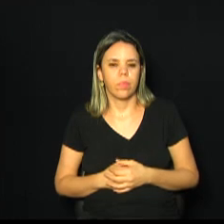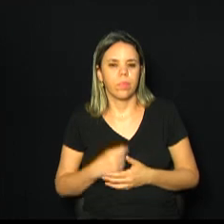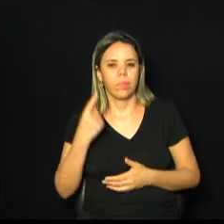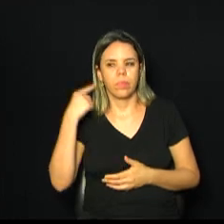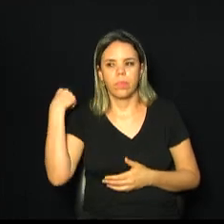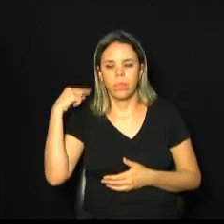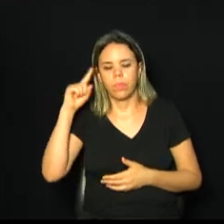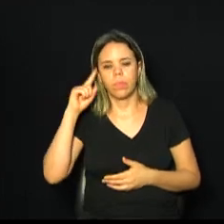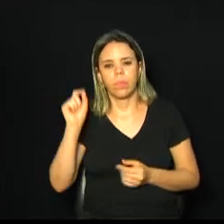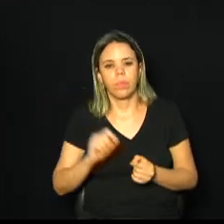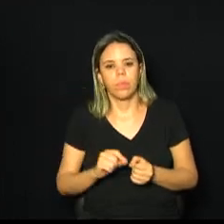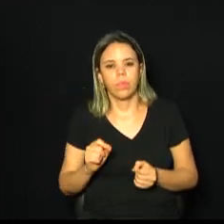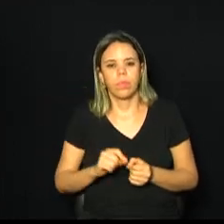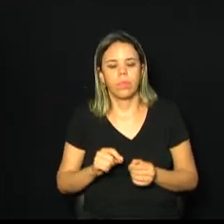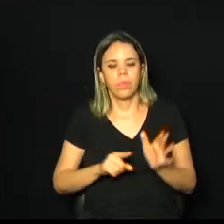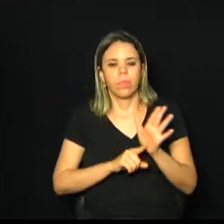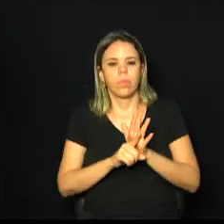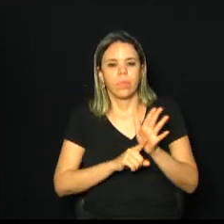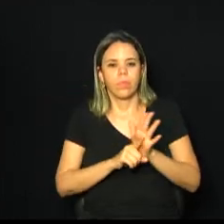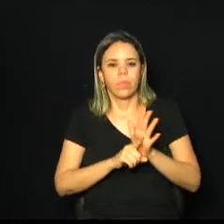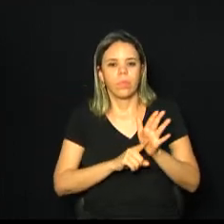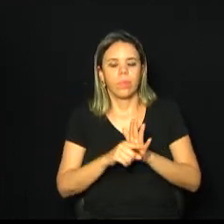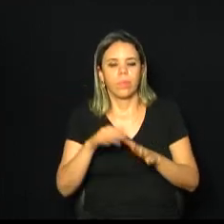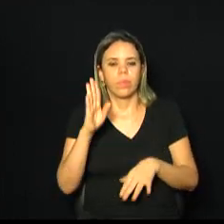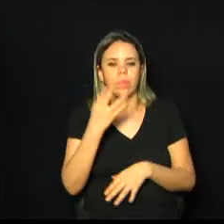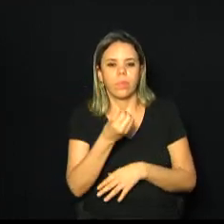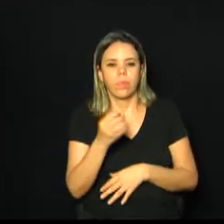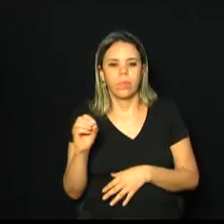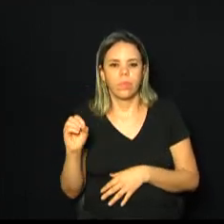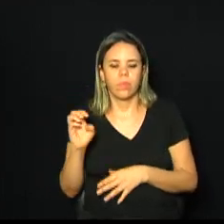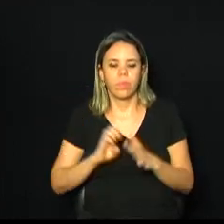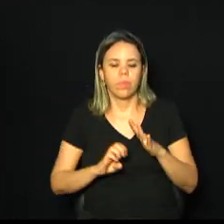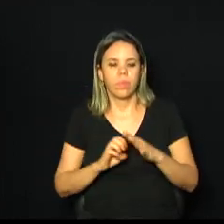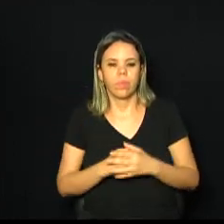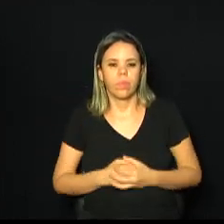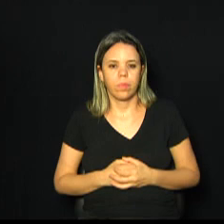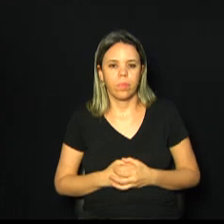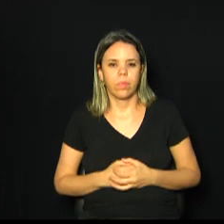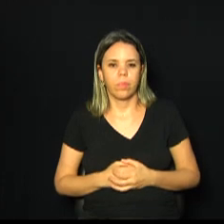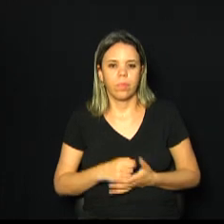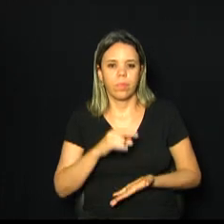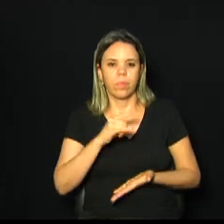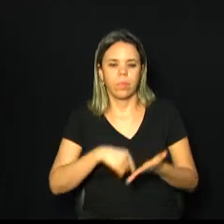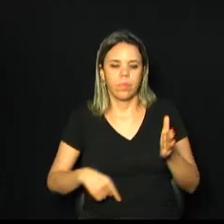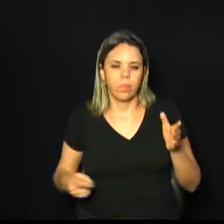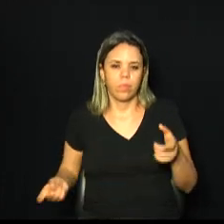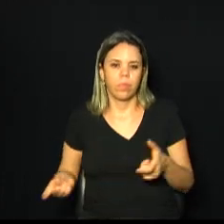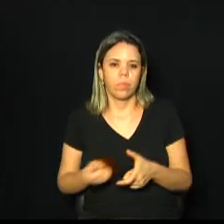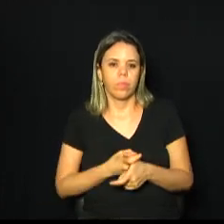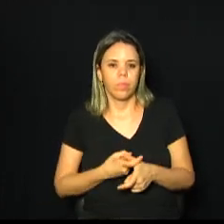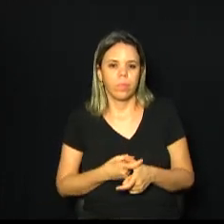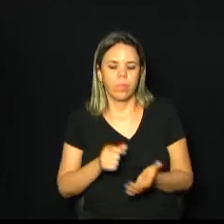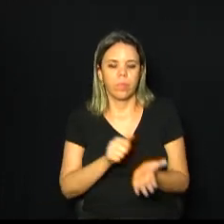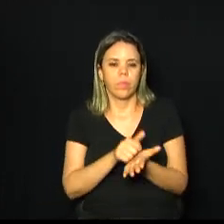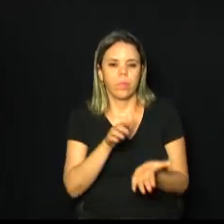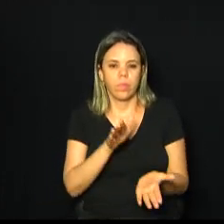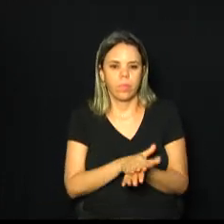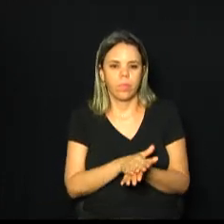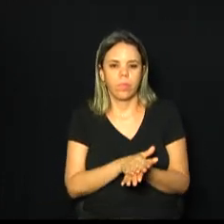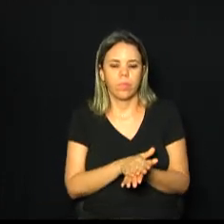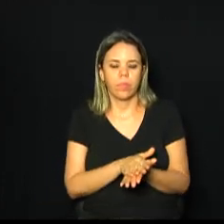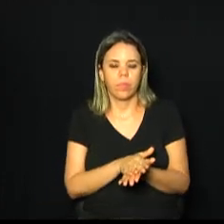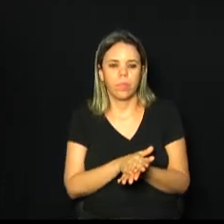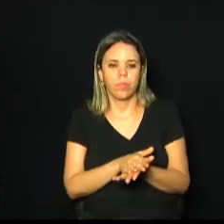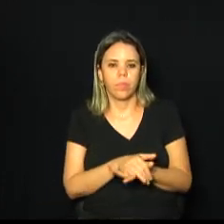fizemos essa pesquisa, tinha mais de 600 empresas notificadas, punidas e com multas